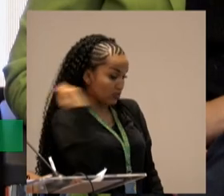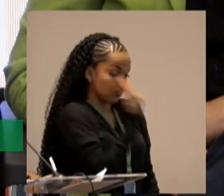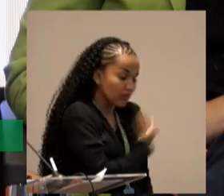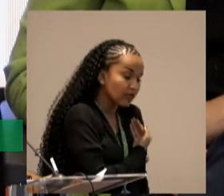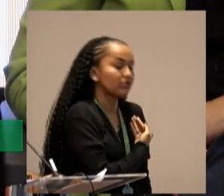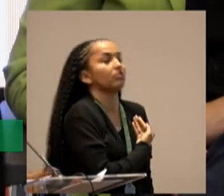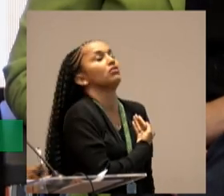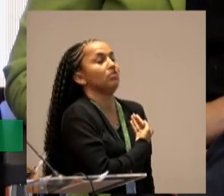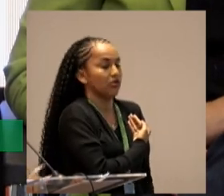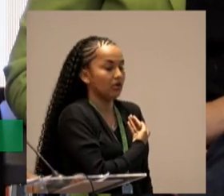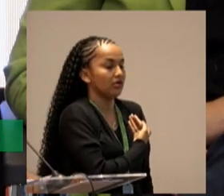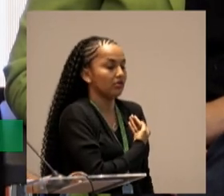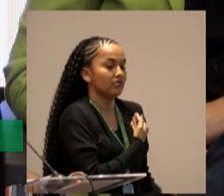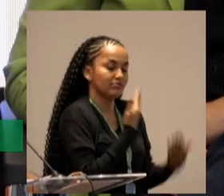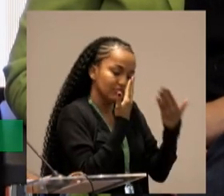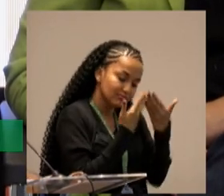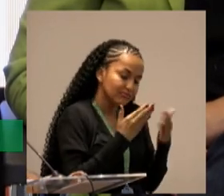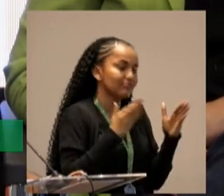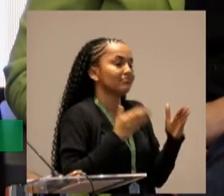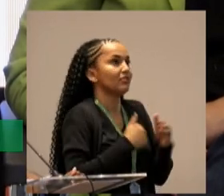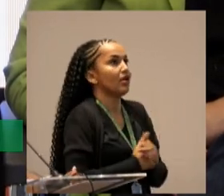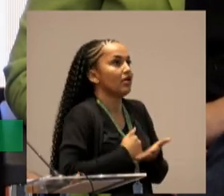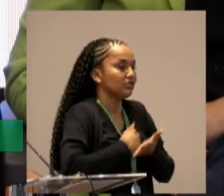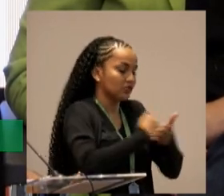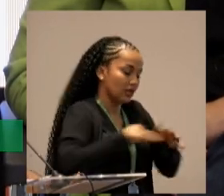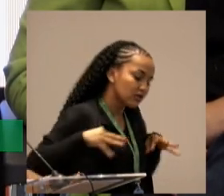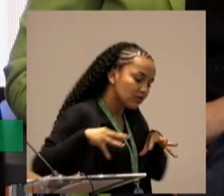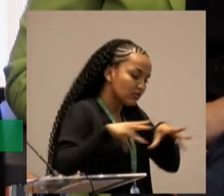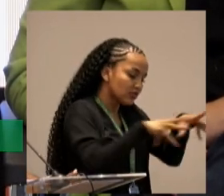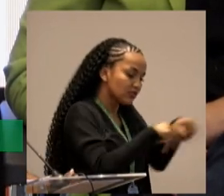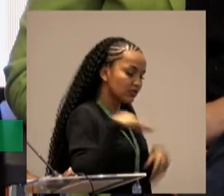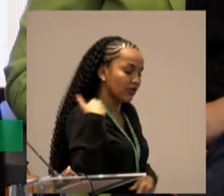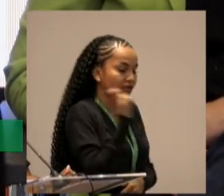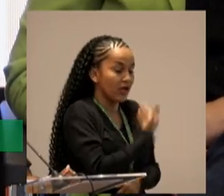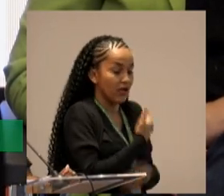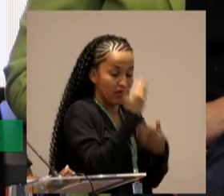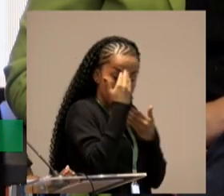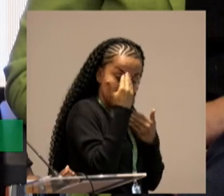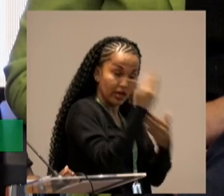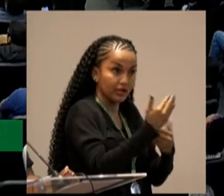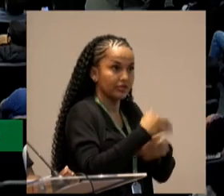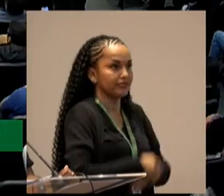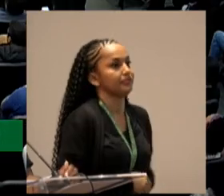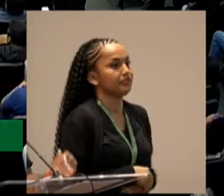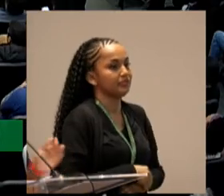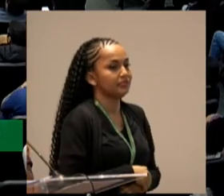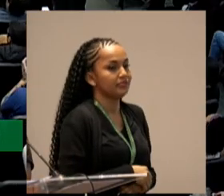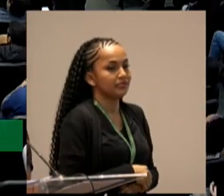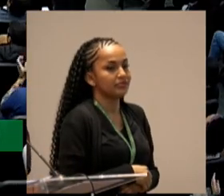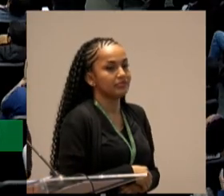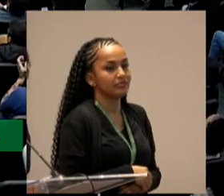estou disposta a ajudar todos nós. Obrigada e bom dia.